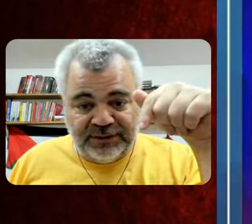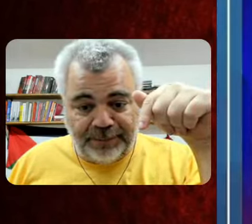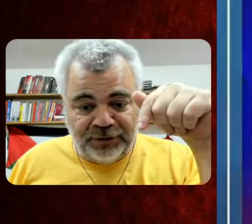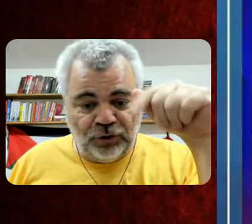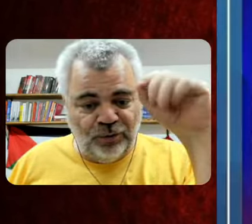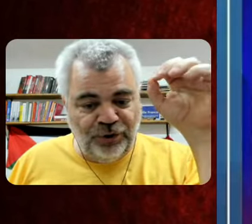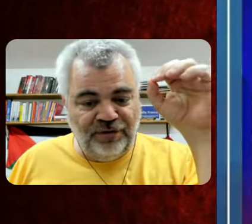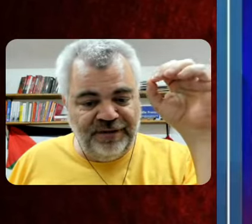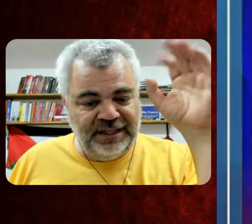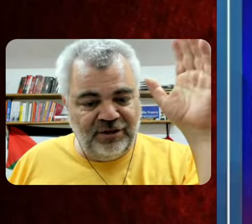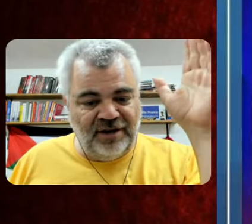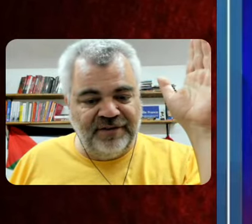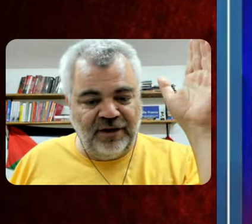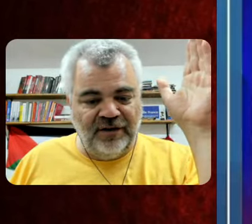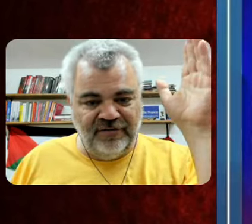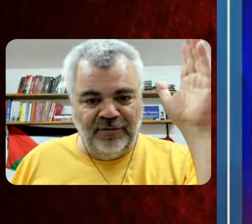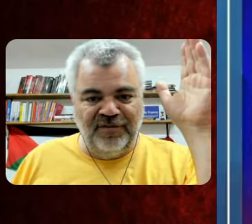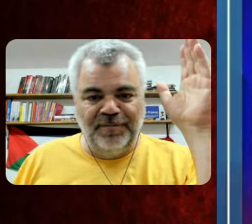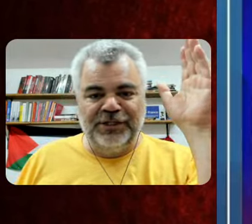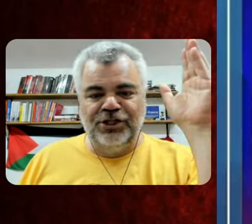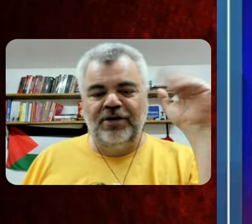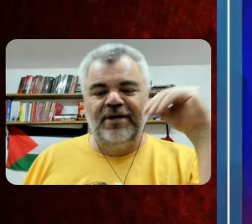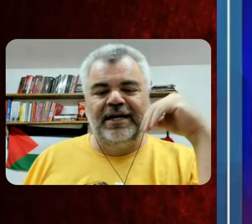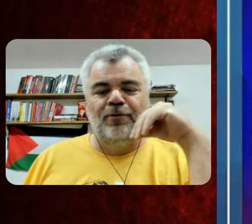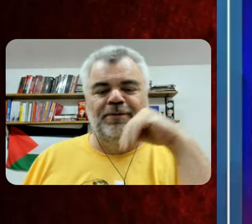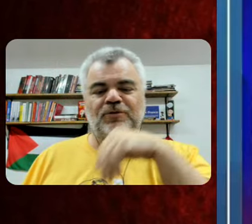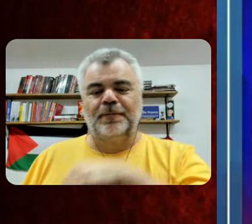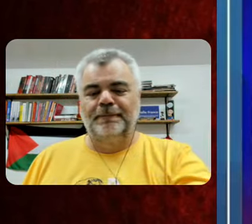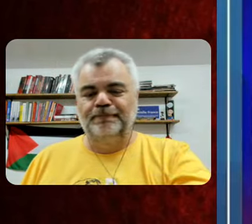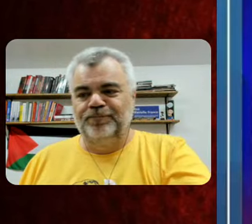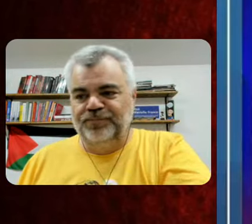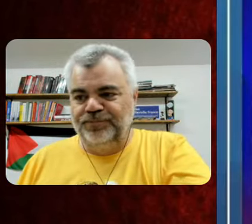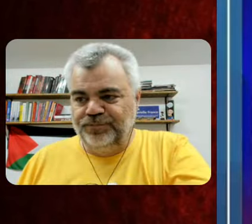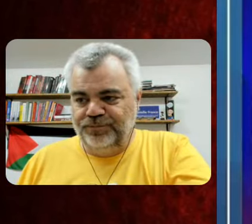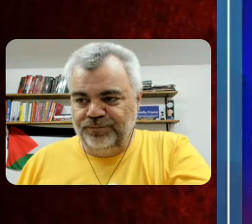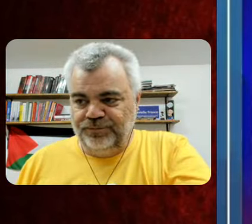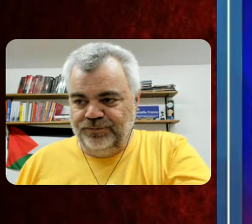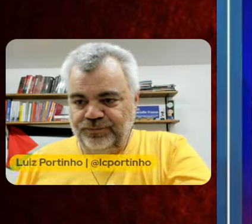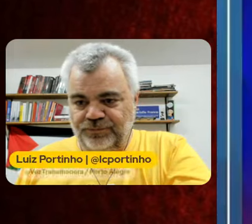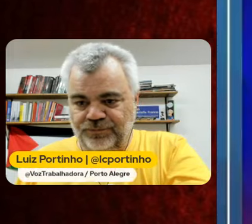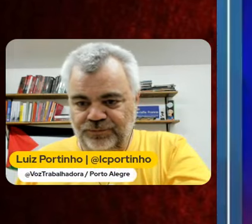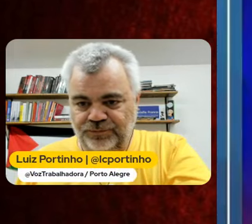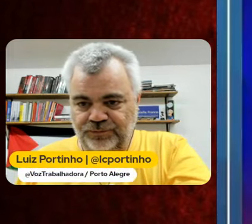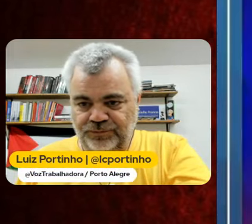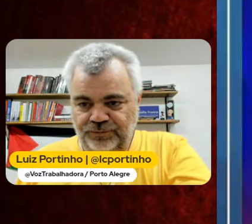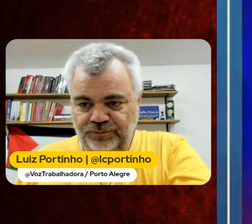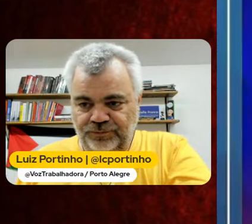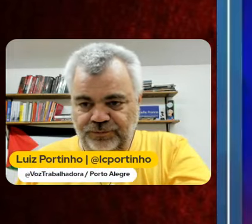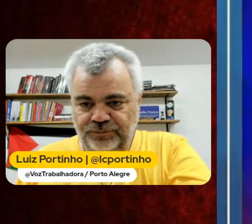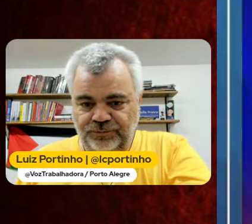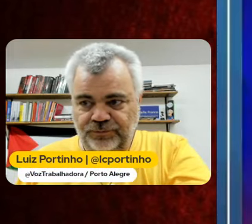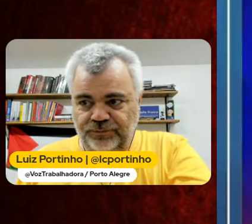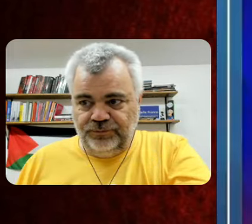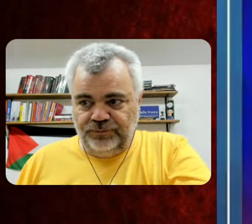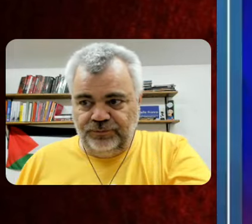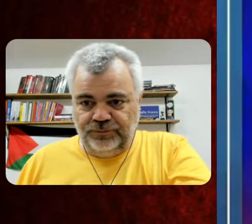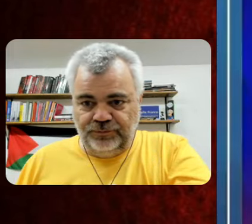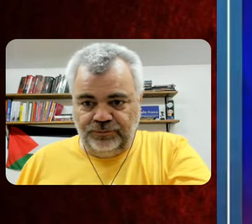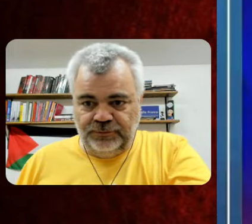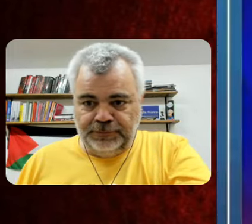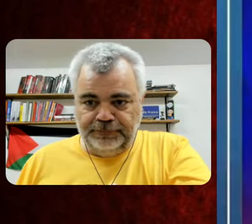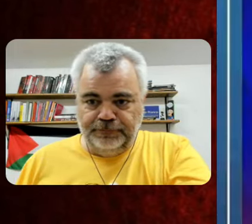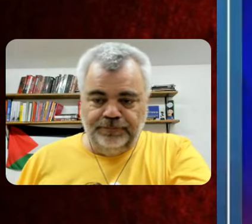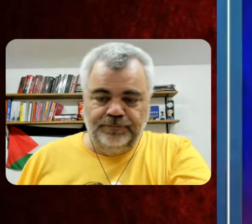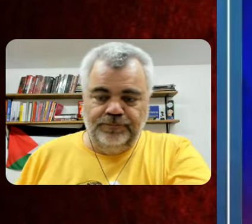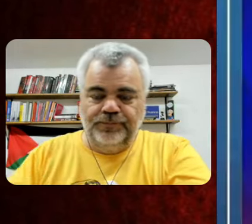de membros, tá, pessoal? R$1,99 aí, ó. Vamos prestigiar o canal, pessoal. É comum em atos de terrorismo. É gozado que realmente